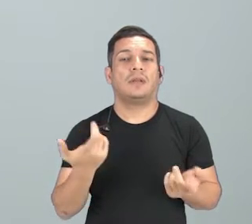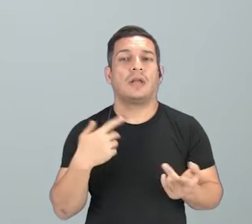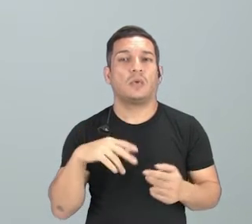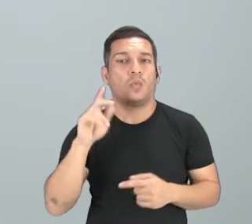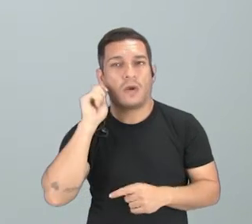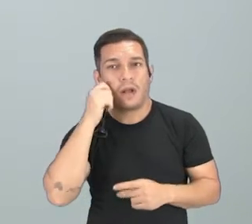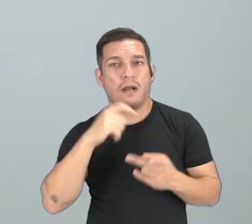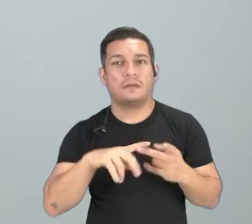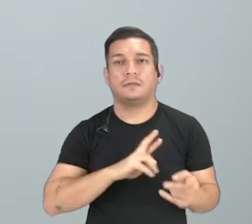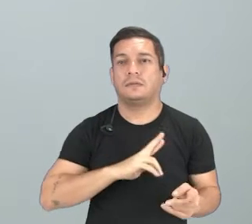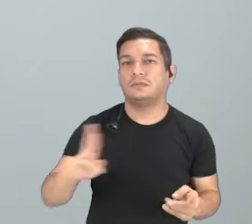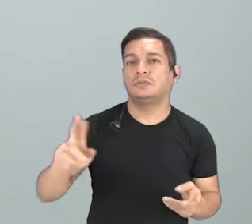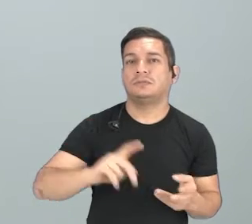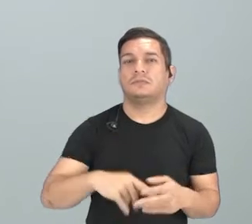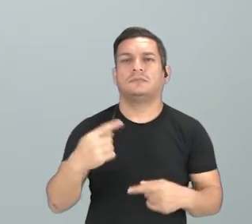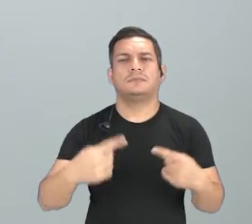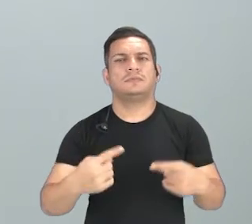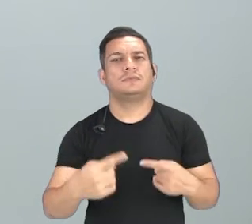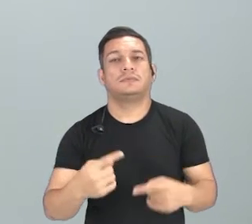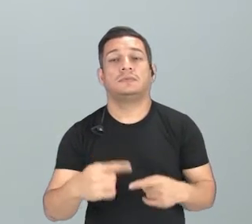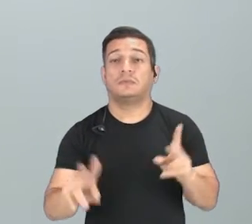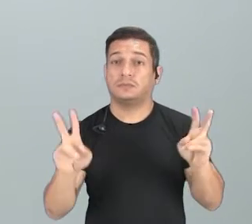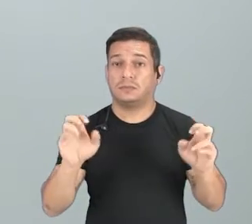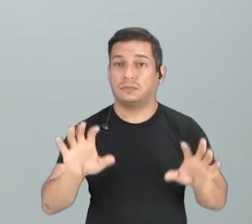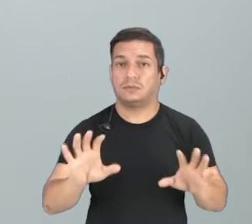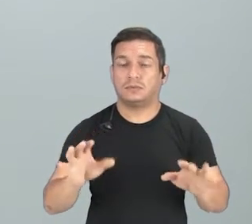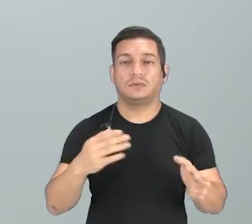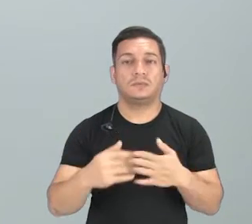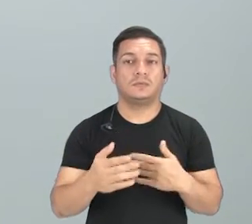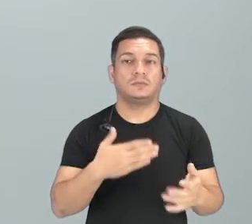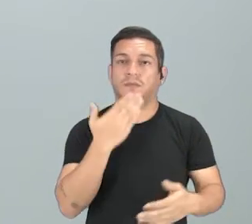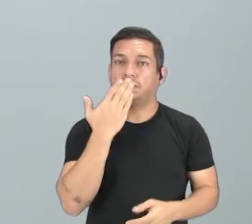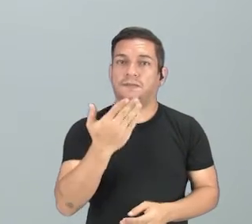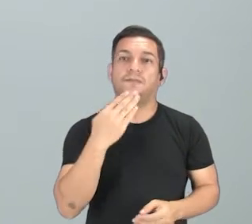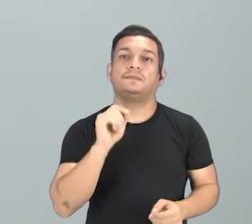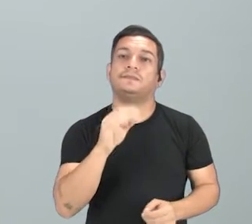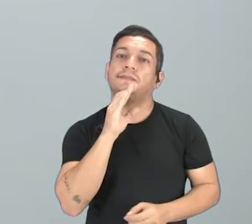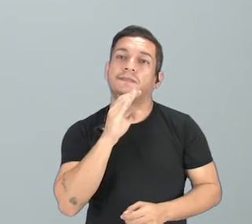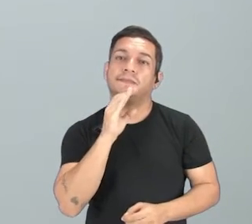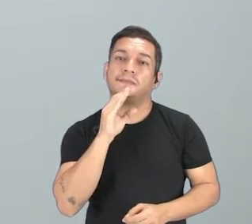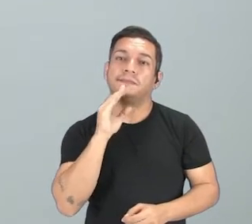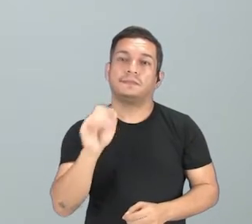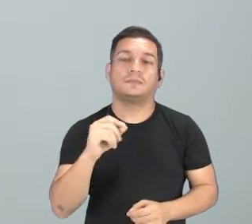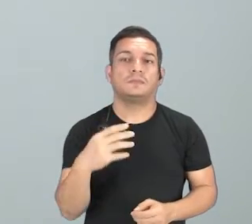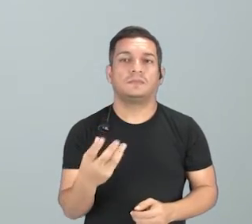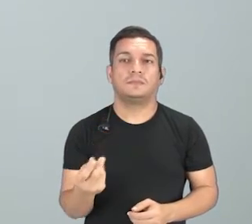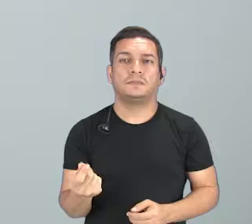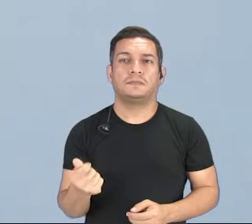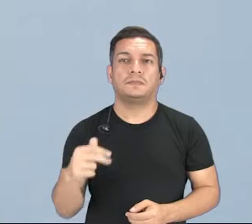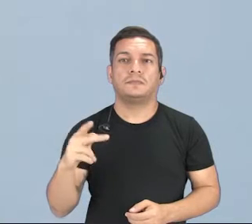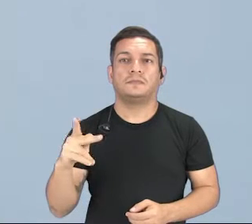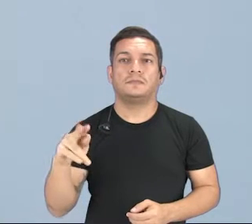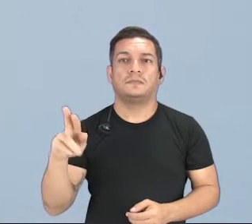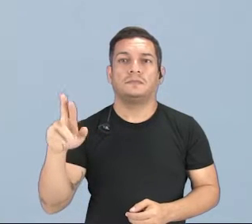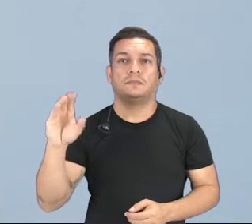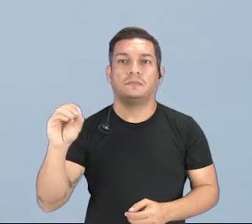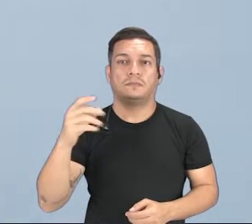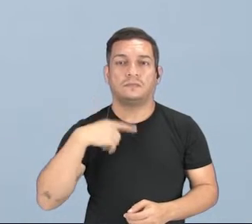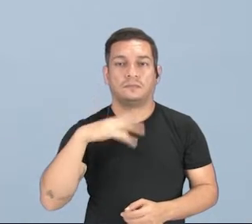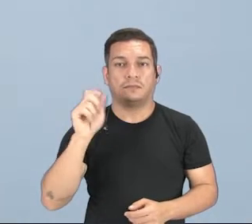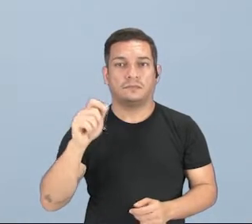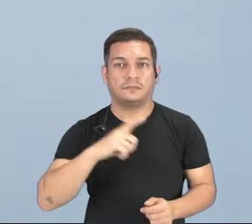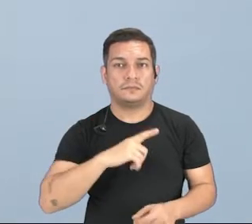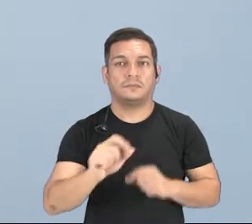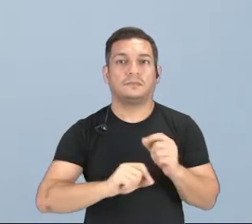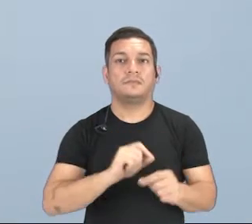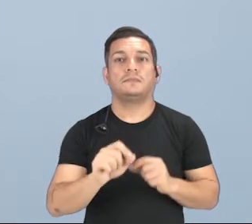com religião, com discussões desse tipo ou de qualquer outro tipo. Deve ser assim um conhecimento meio puro, digamos assim, para poder